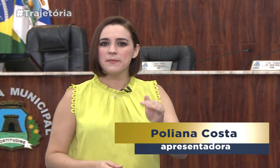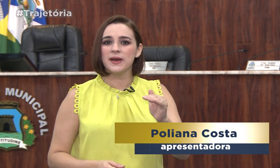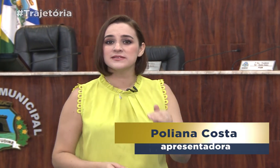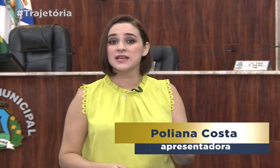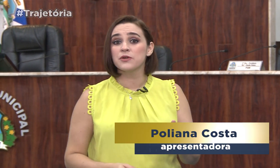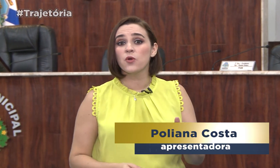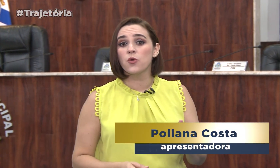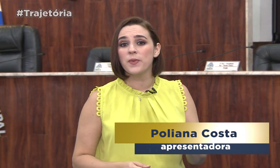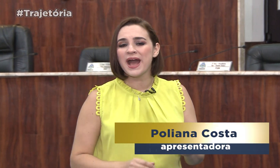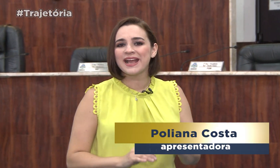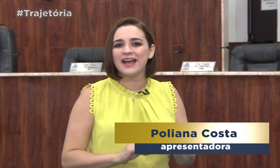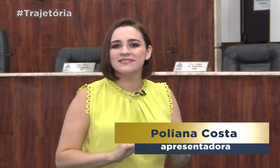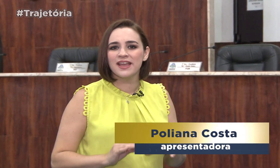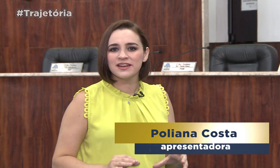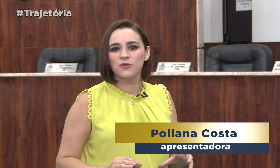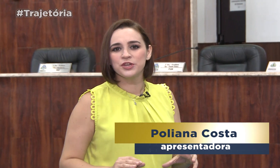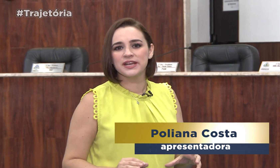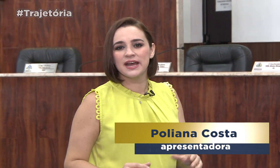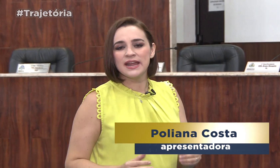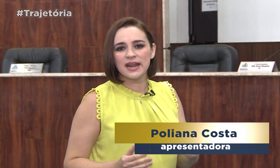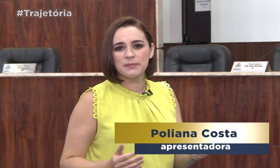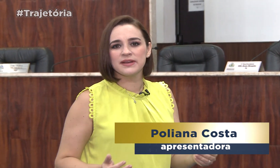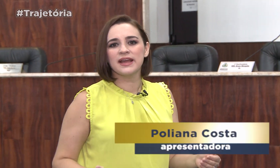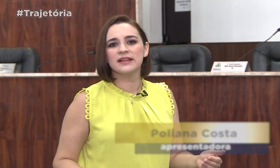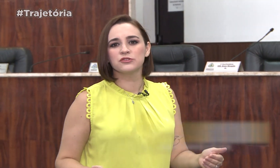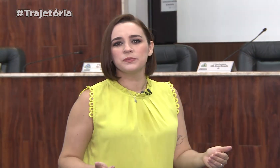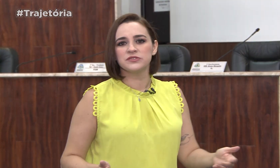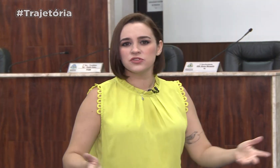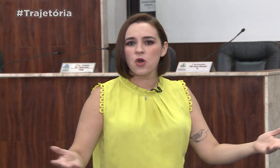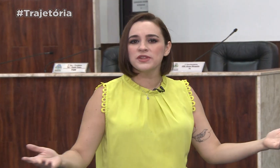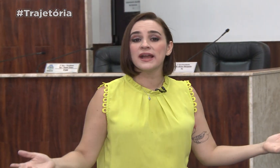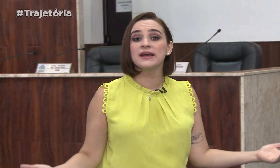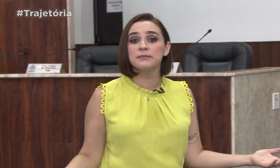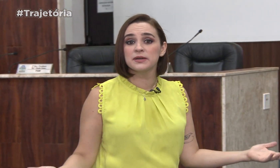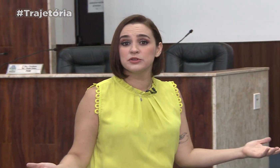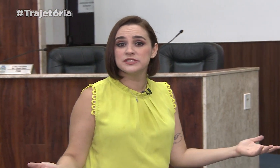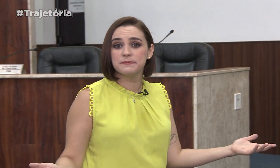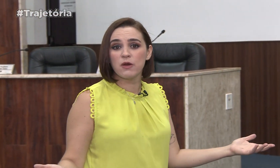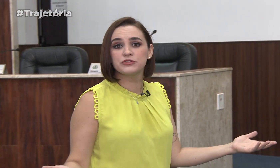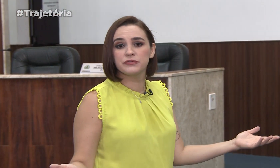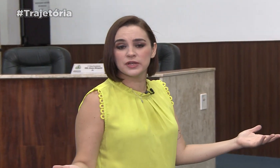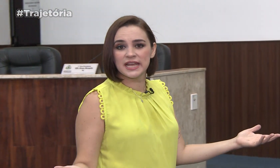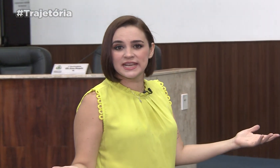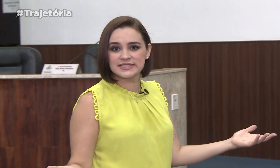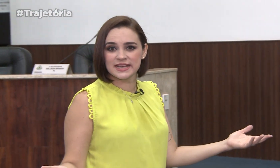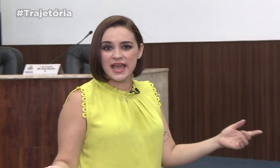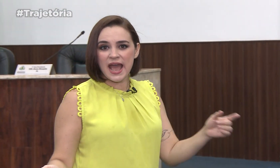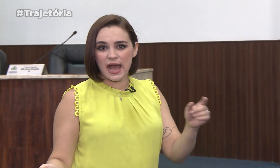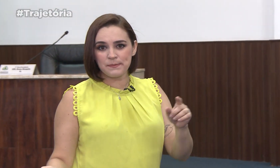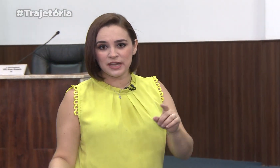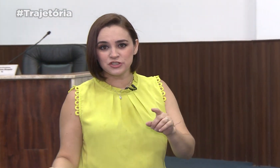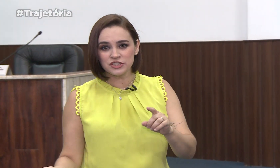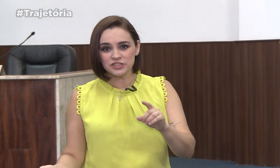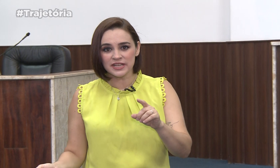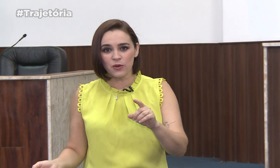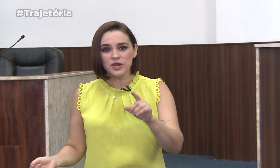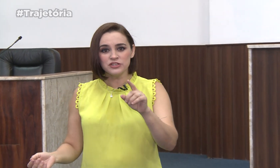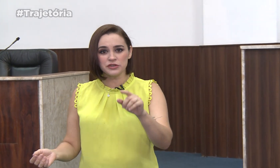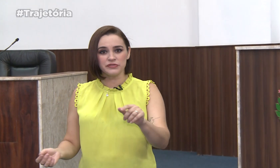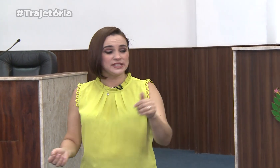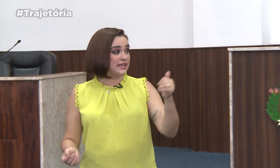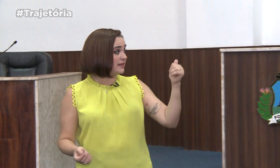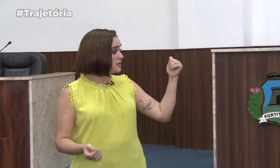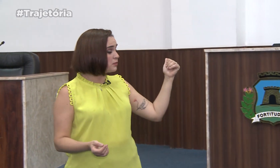2021 passaram a ocupar cadeira única na bancada do PSOL na Câmara Municipal de Fortaleza. A partir de